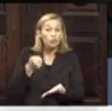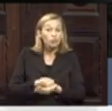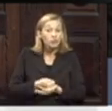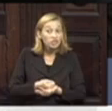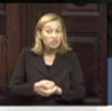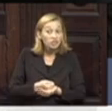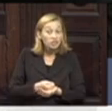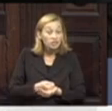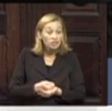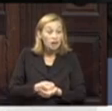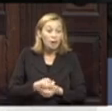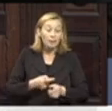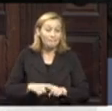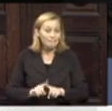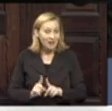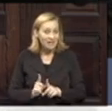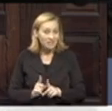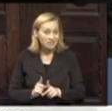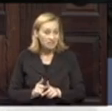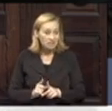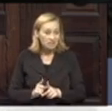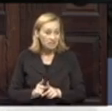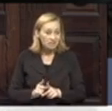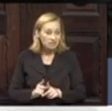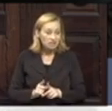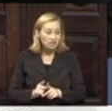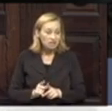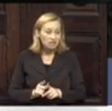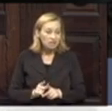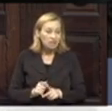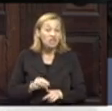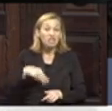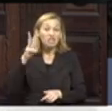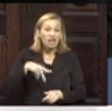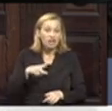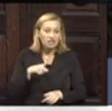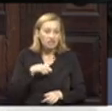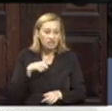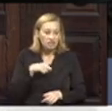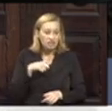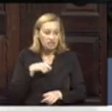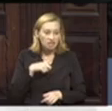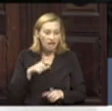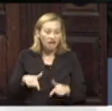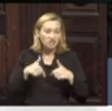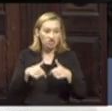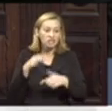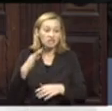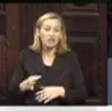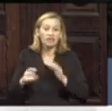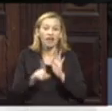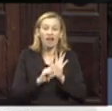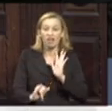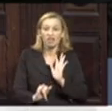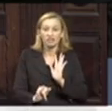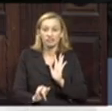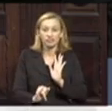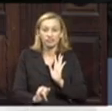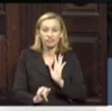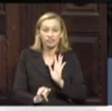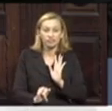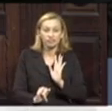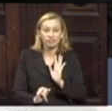está acontecendo, presidente, é que nós temos visto, a partir da presidente do Supremo Tribunal